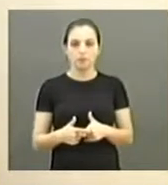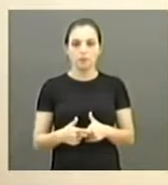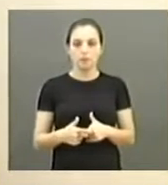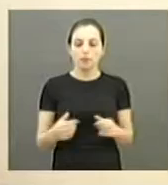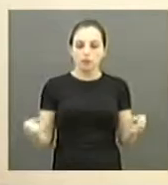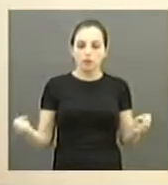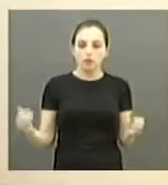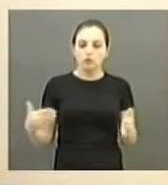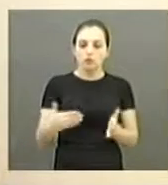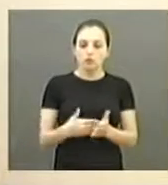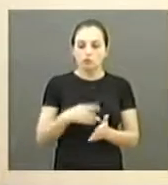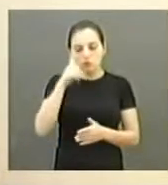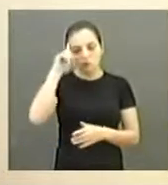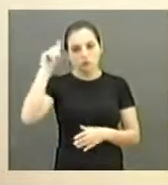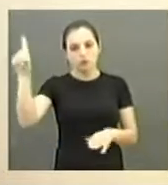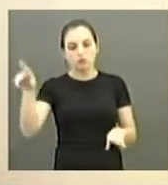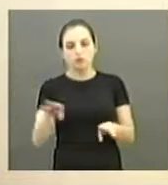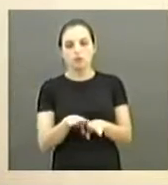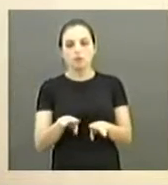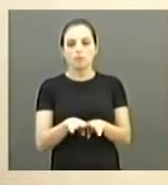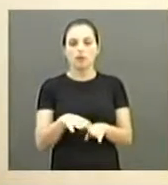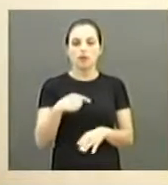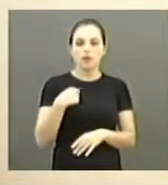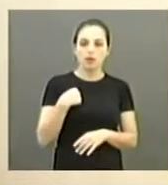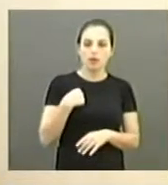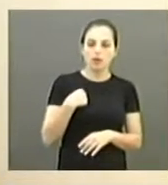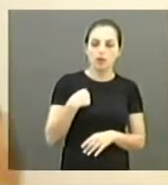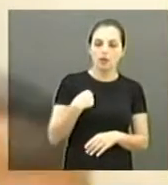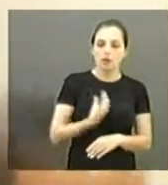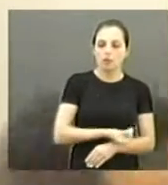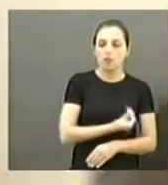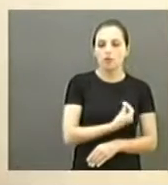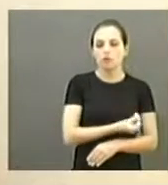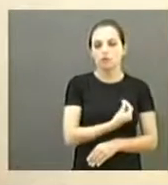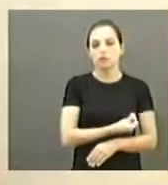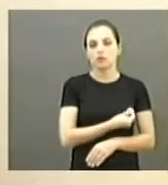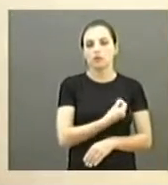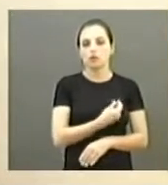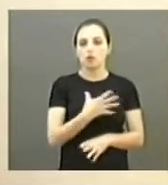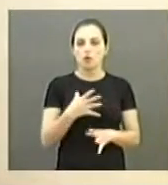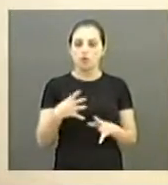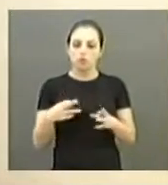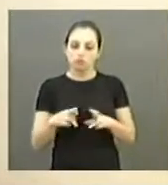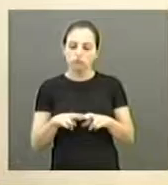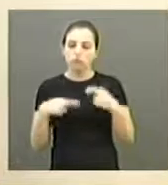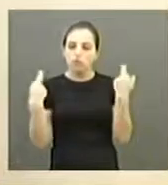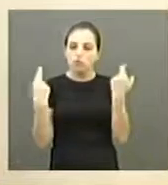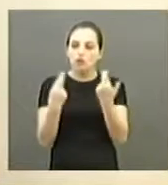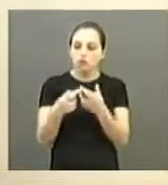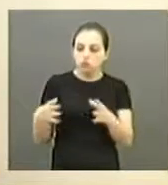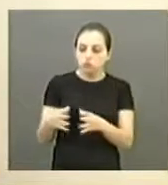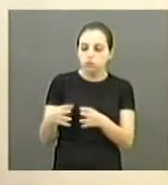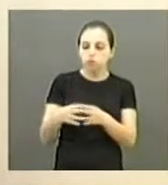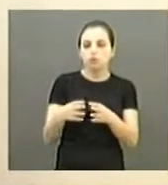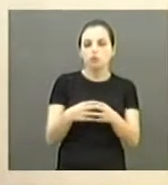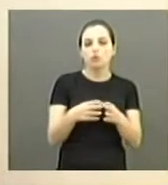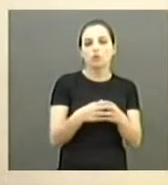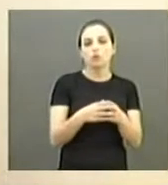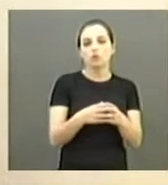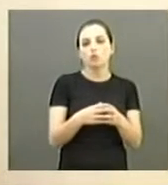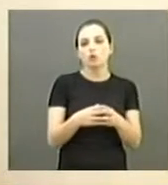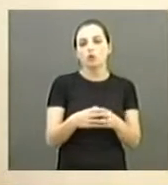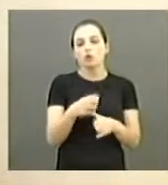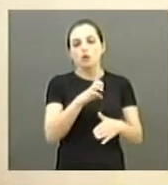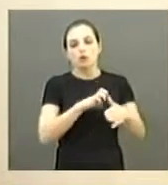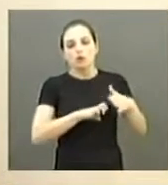Nos últimos dias também, eu tive a oportunidade de participar das convenções nacional e estadual do